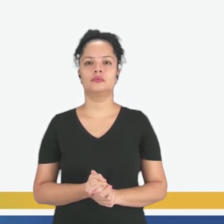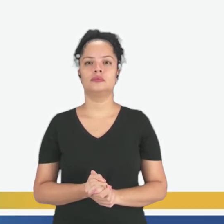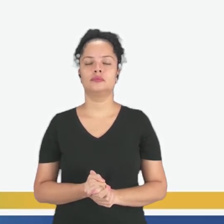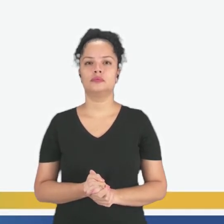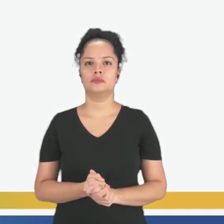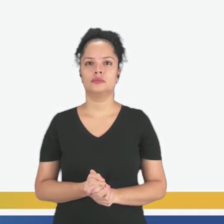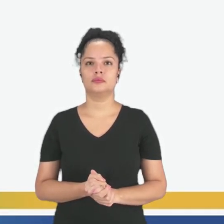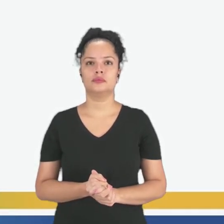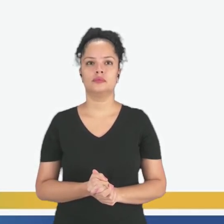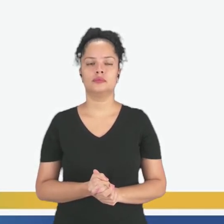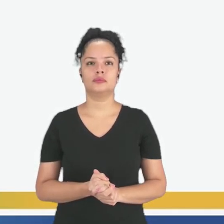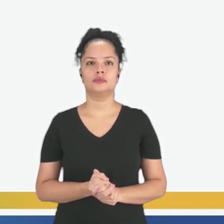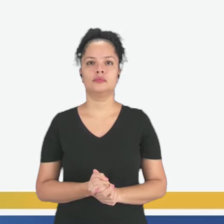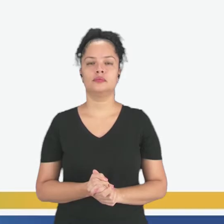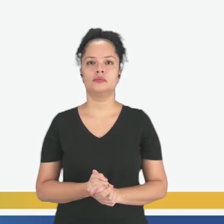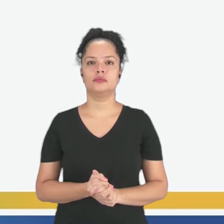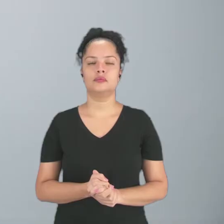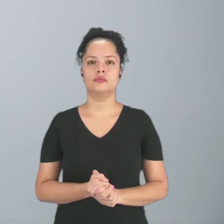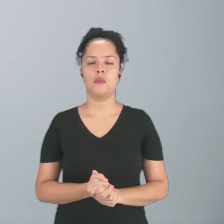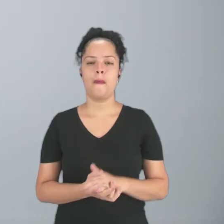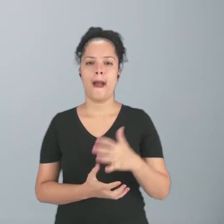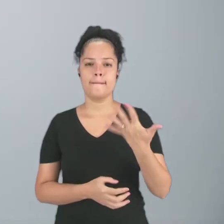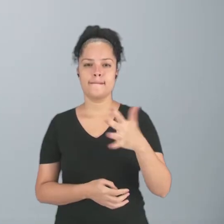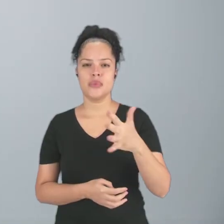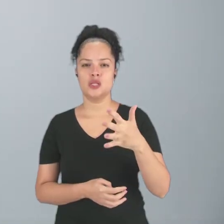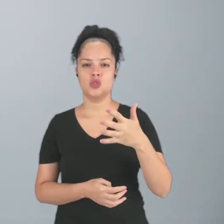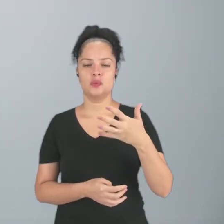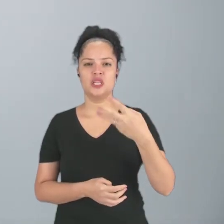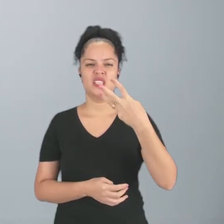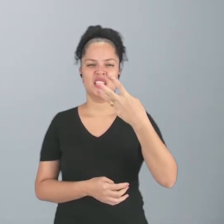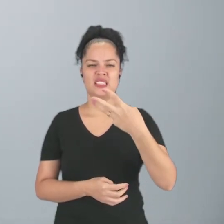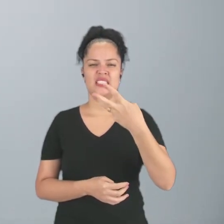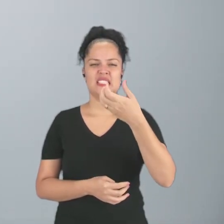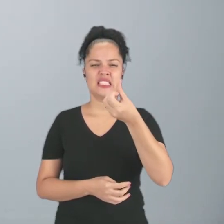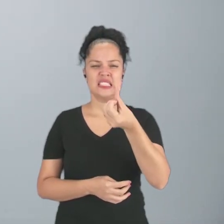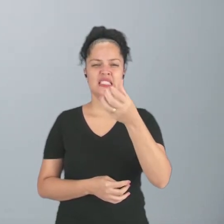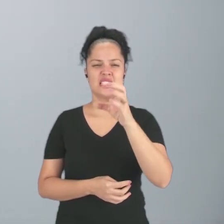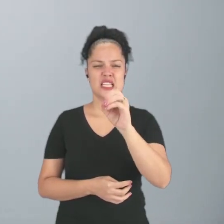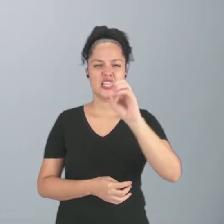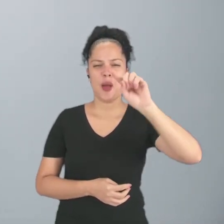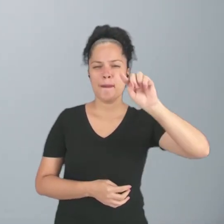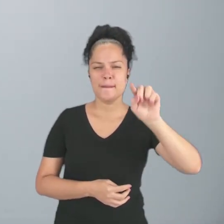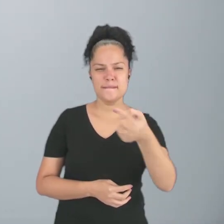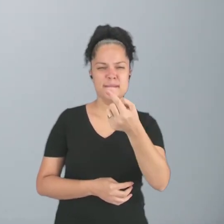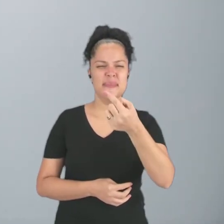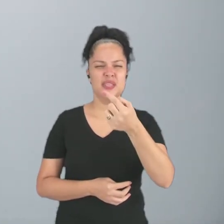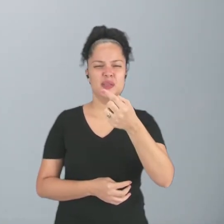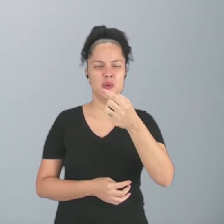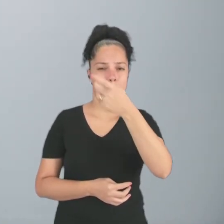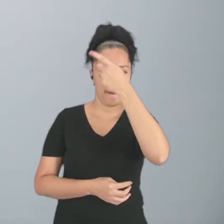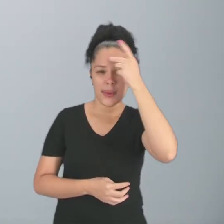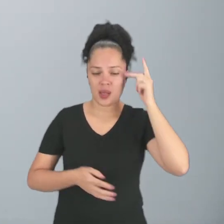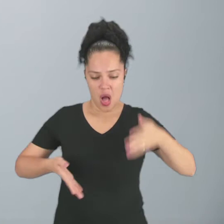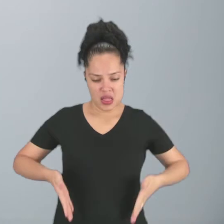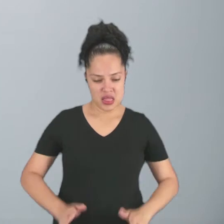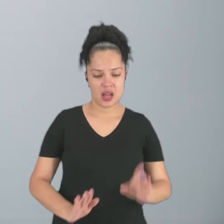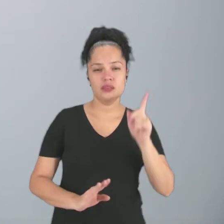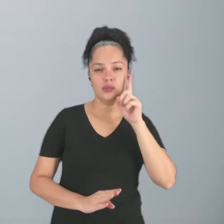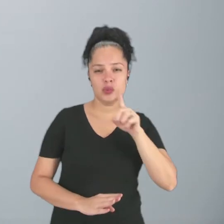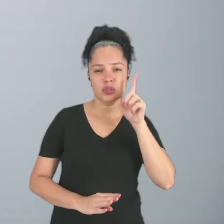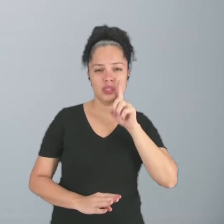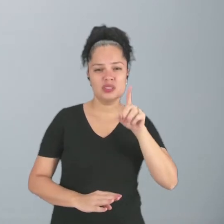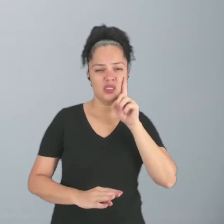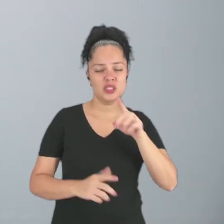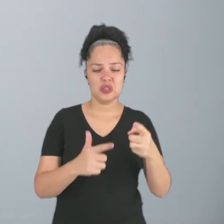unhealthy lifestyle. Em torno de 360 mil americanos morrem todo ano em decorrência das